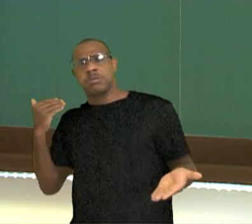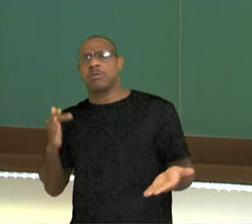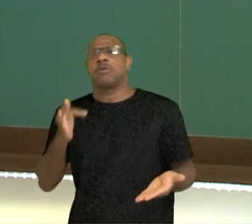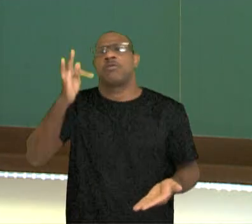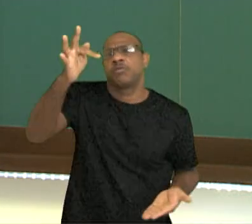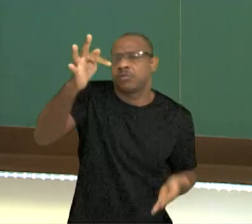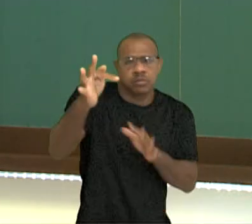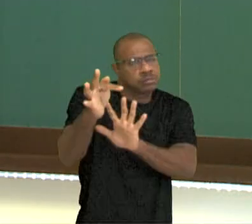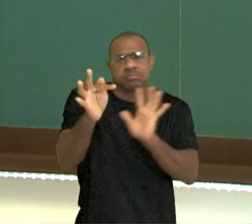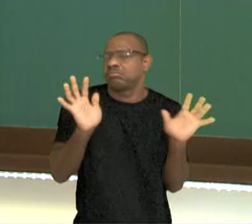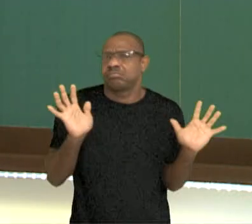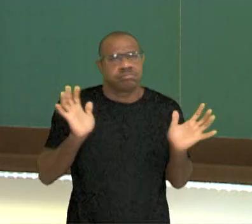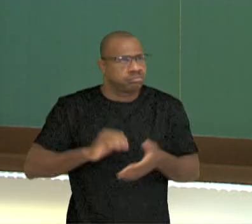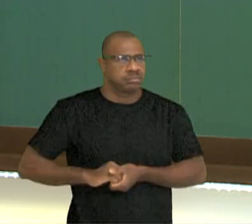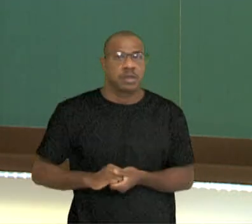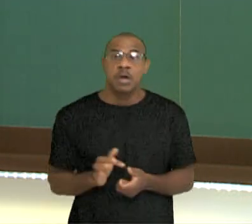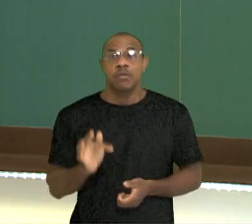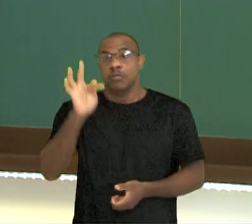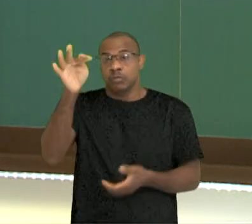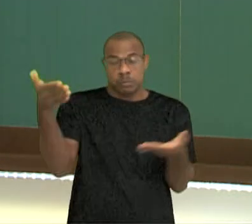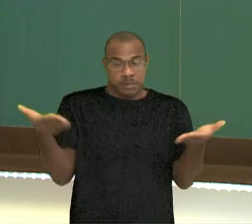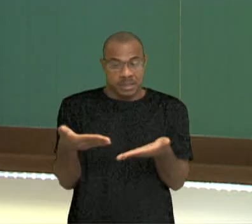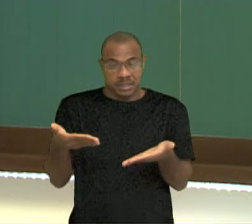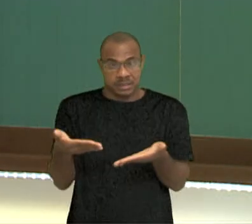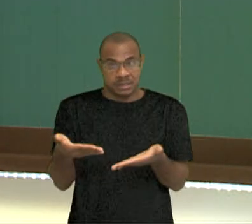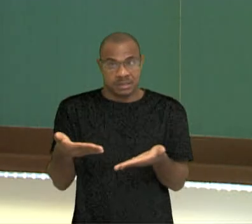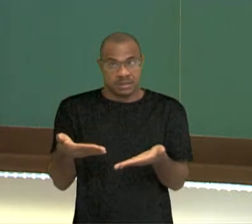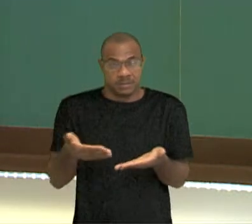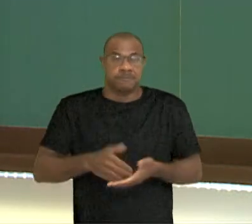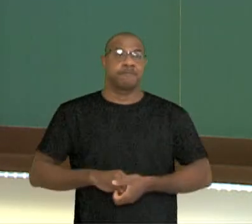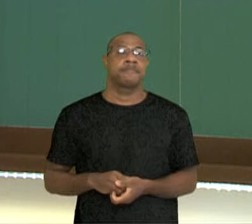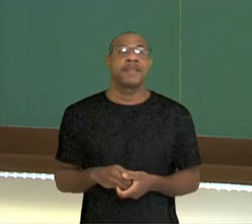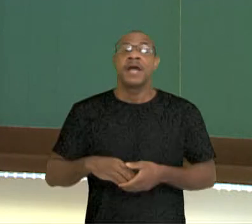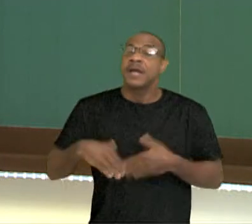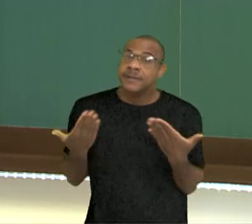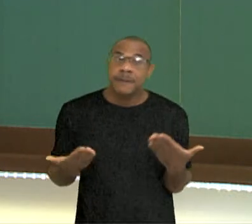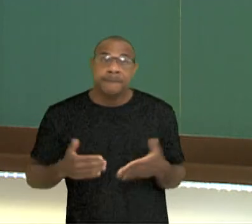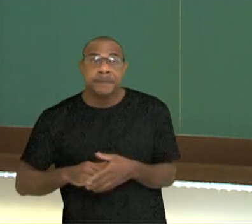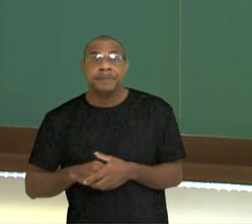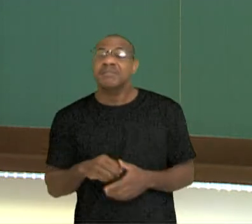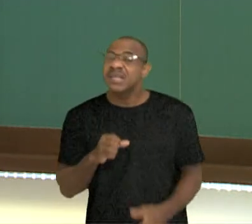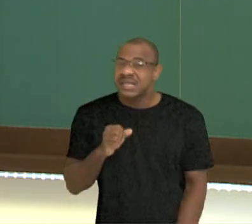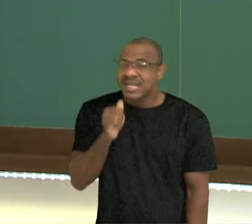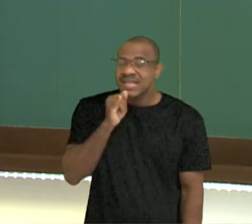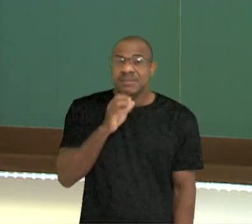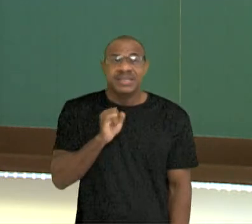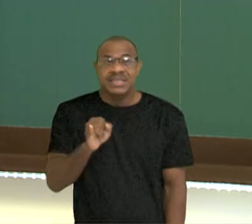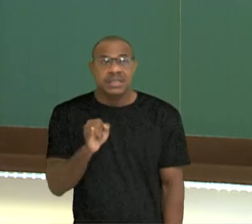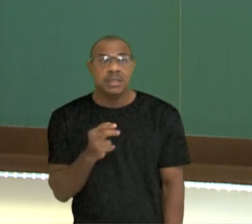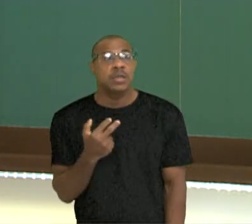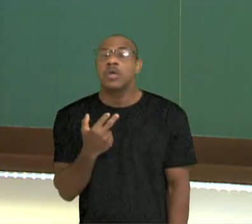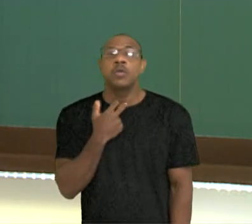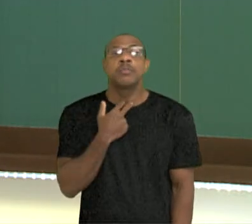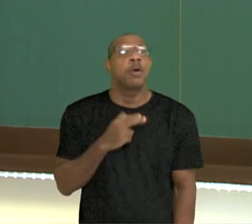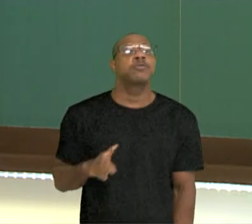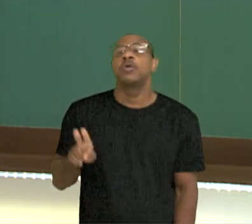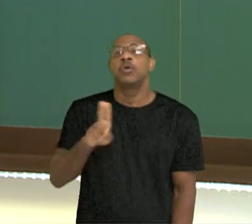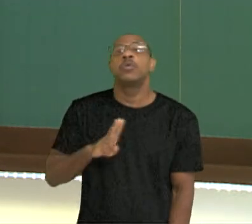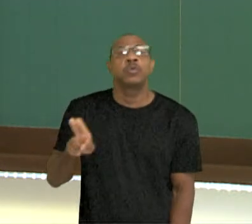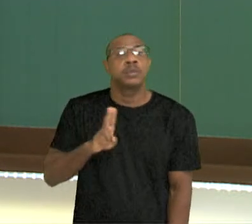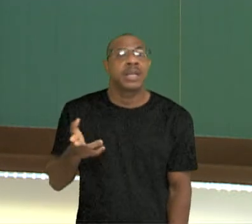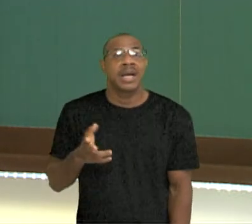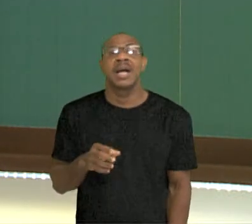no futuro do presente ou no futuro do pretérito. Se eu não posso usar o